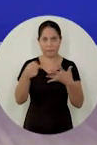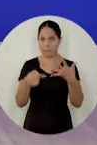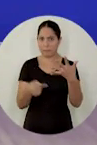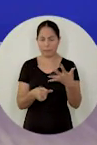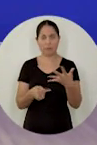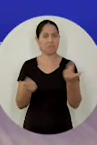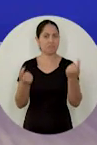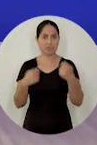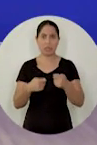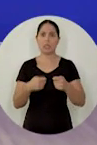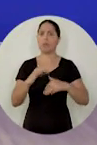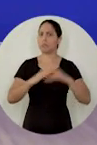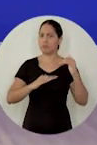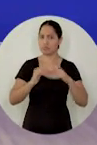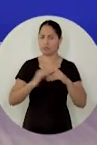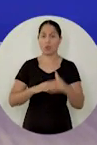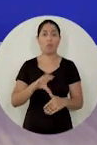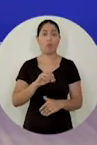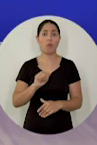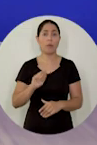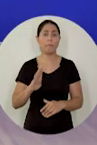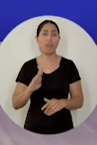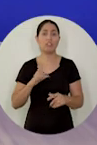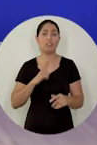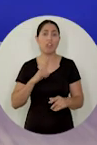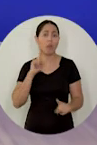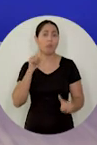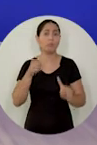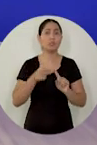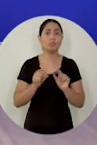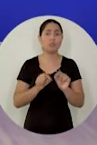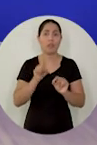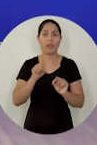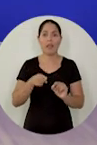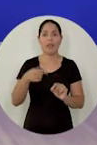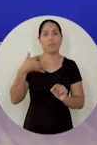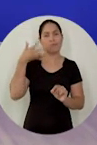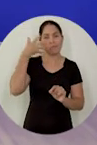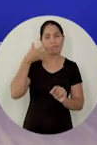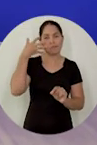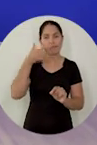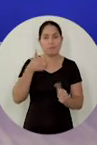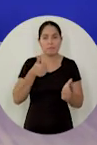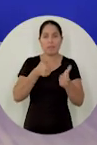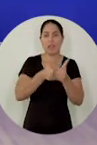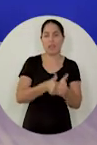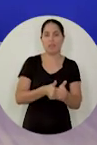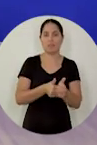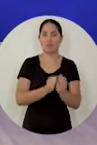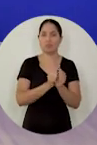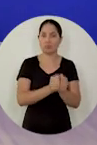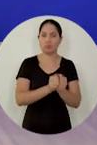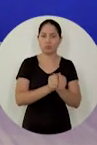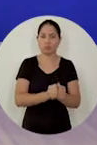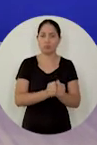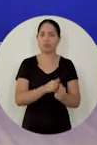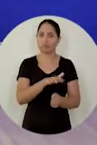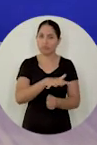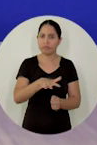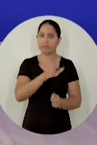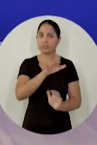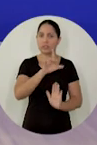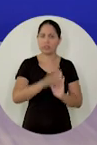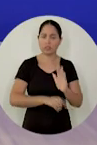ligadas a esta capacitação profissional, a OAB tem empreendido uma política de aproximação constante deste setor